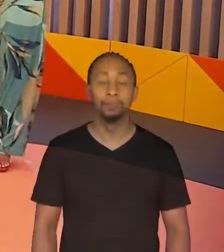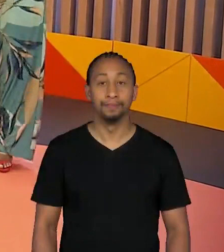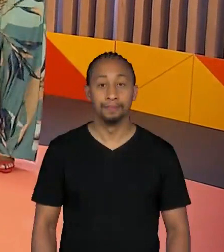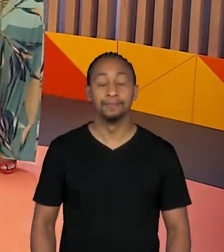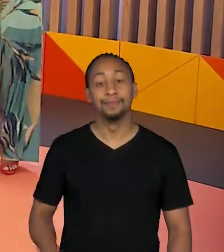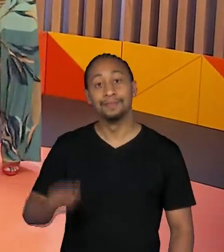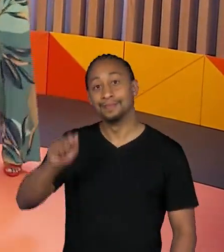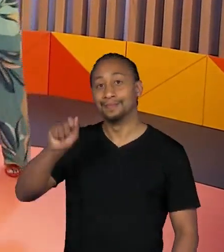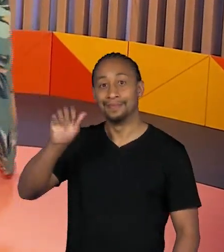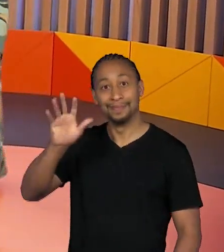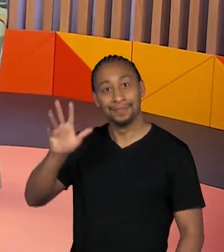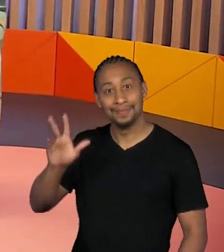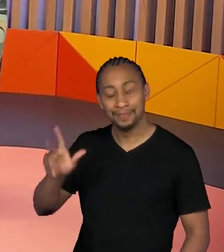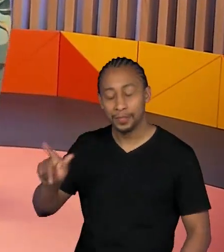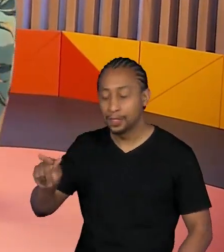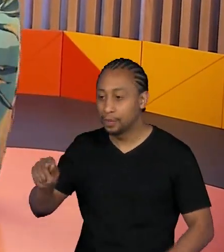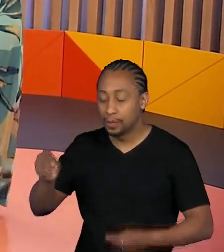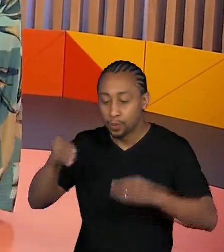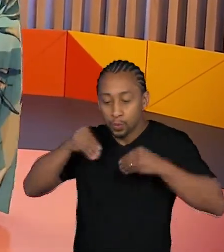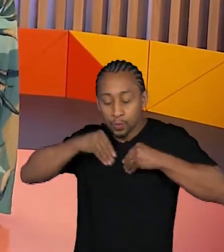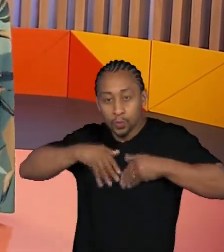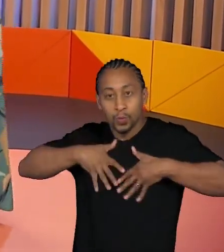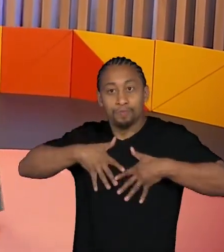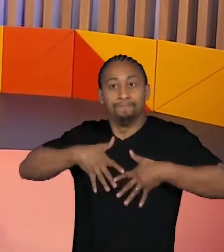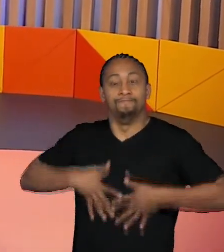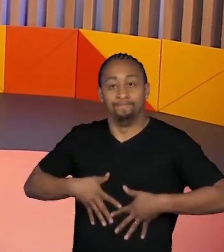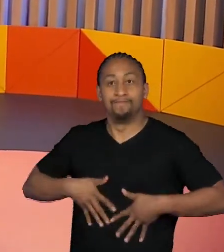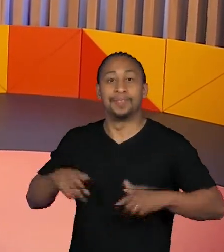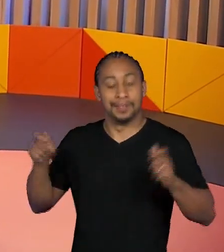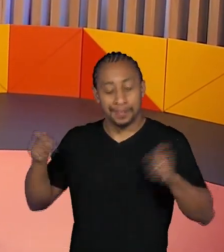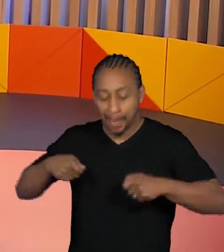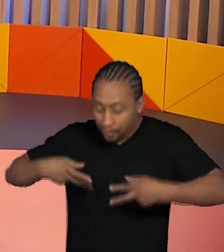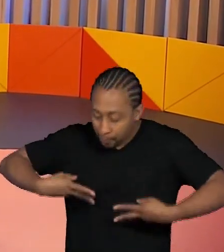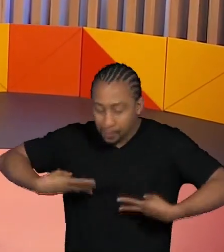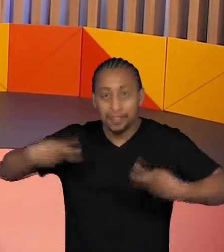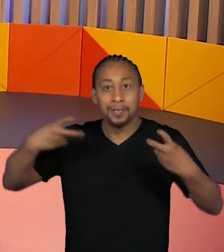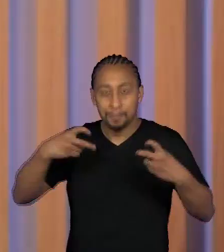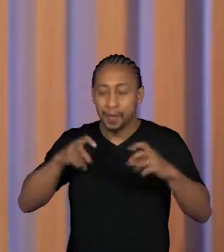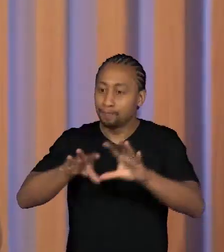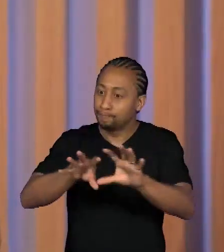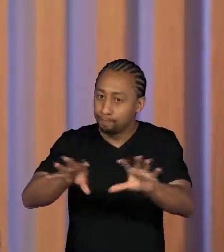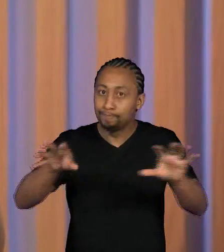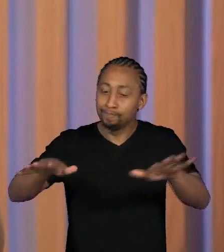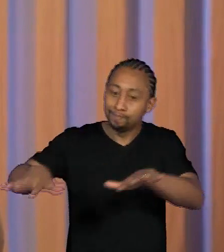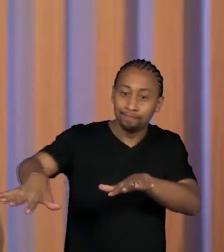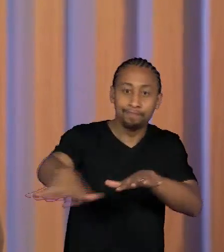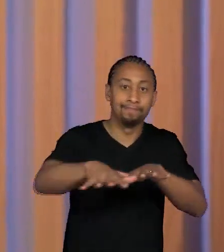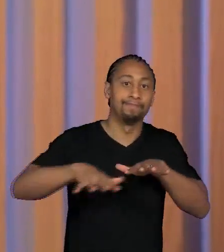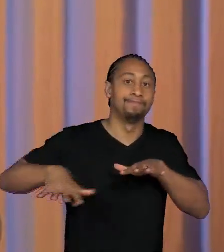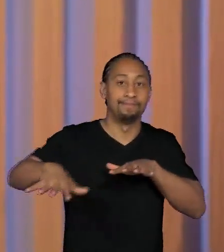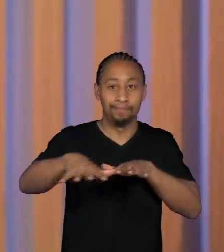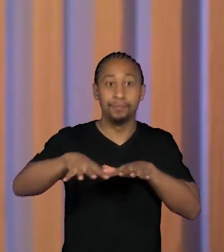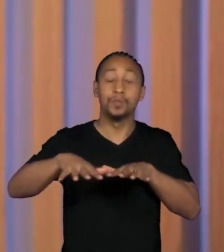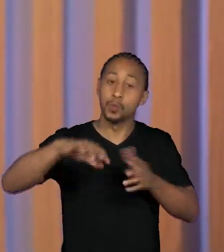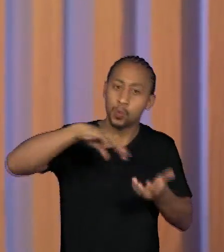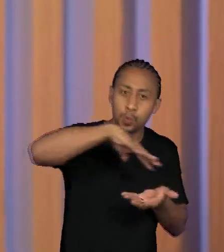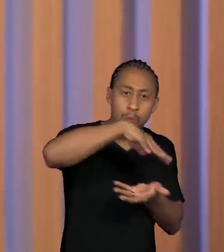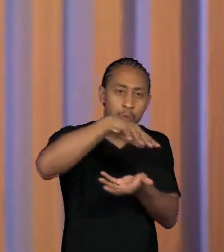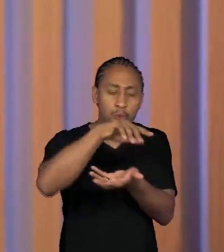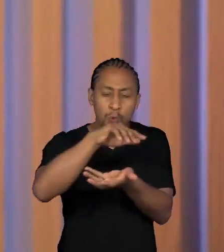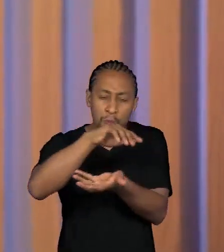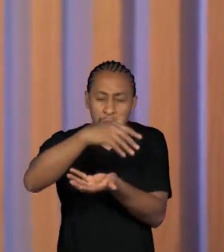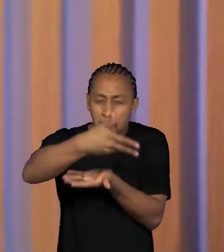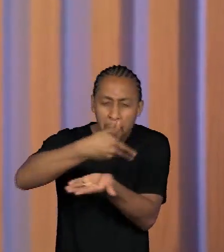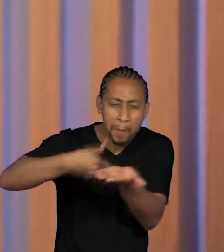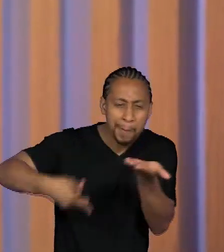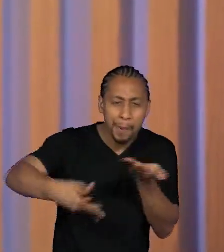A África está em nós e nós podemos perceber essa influência em diversas áreas. A globalização cultural não nos afastou,